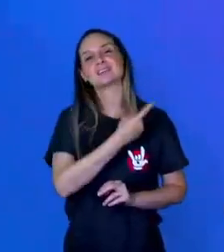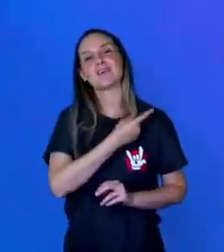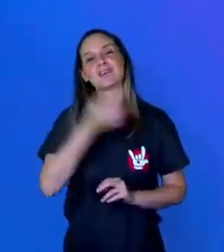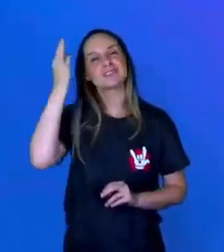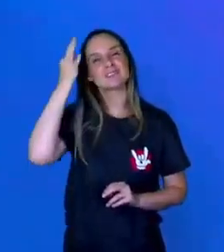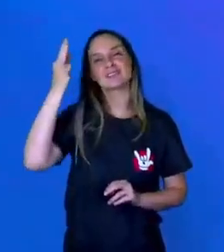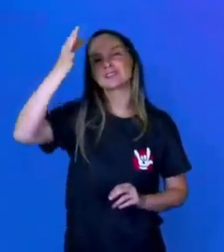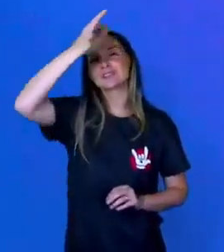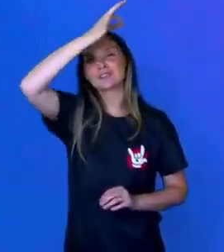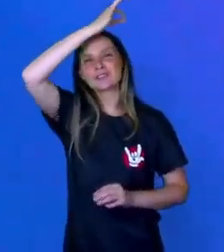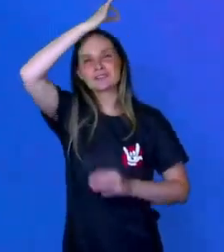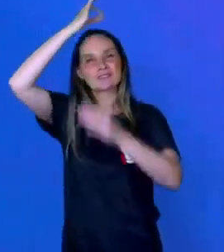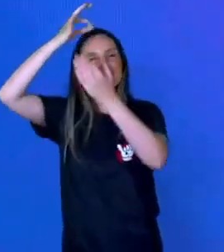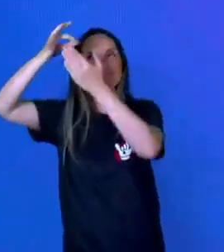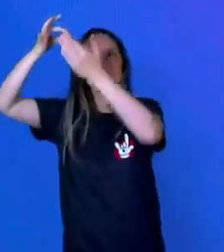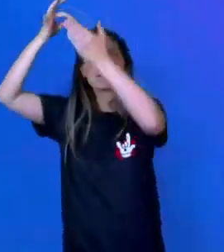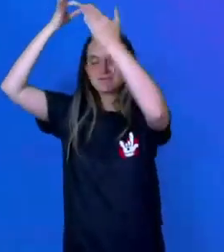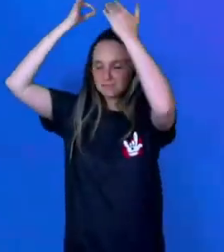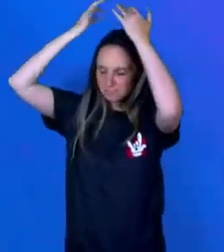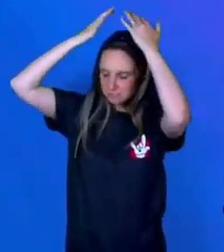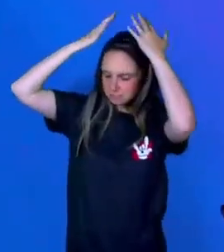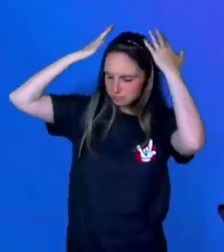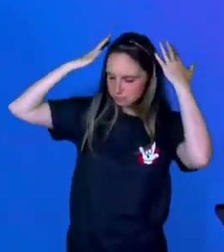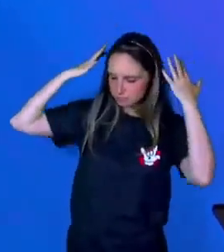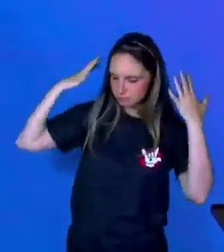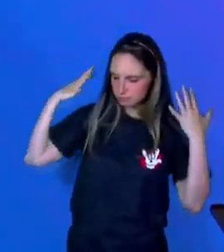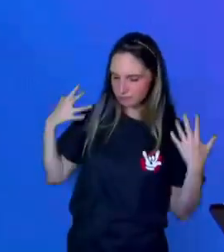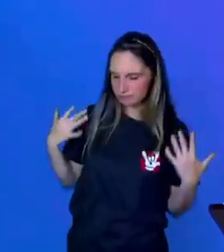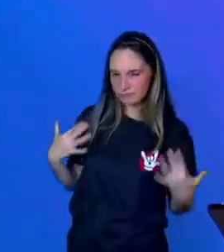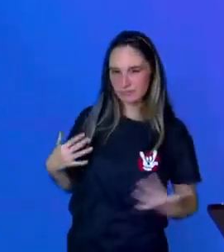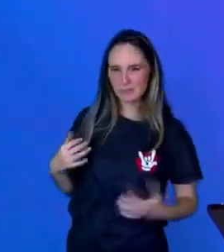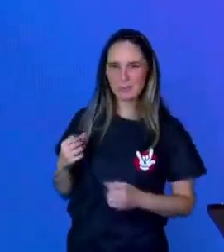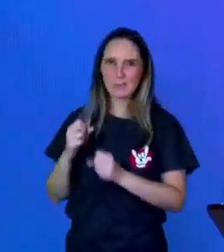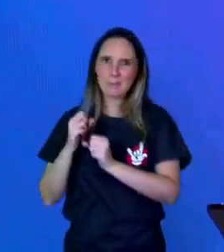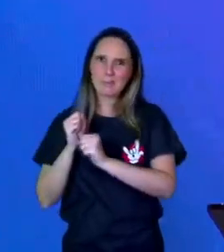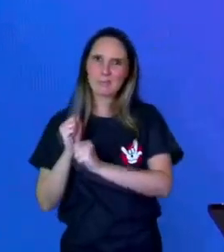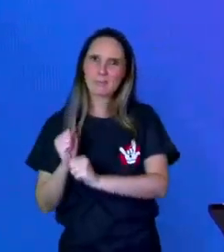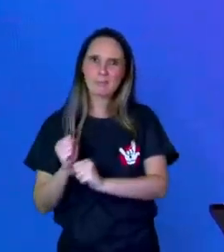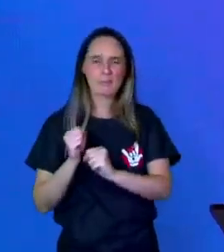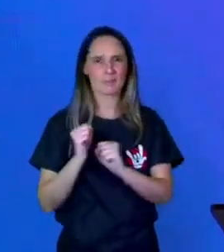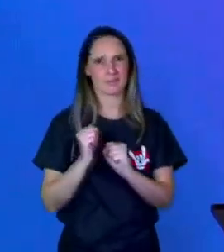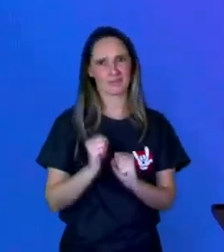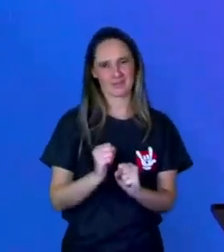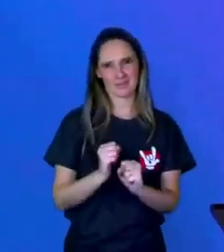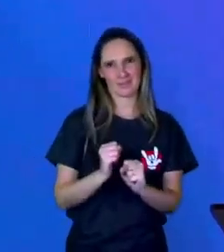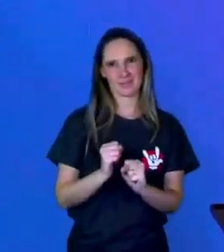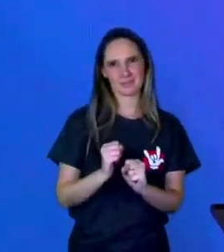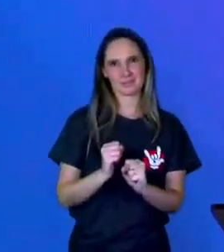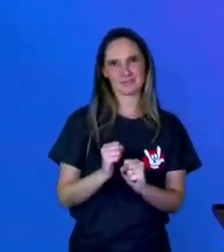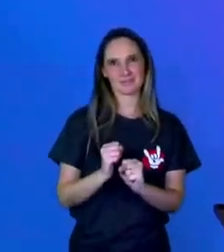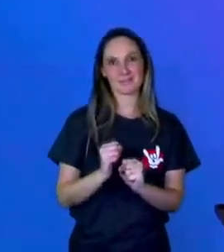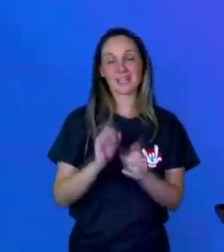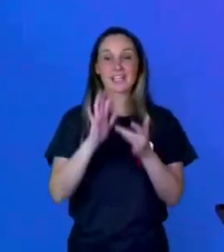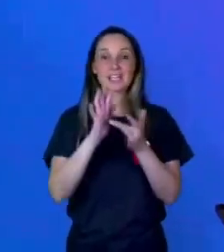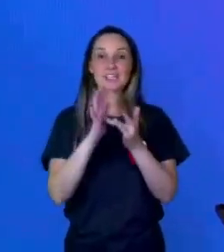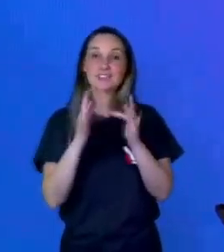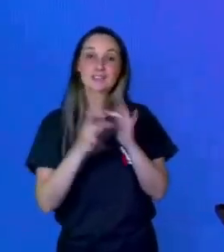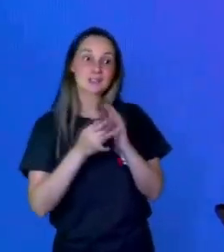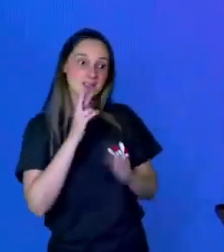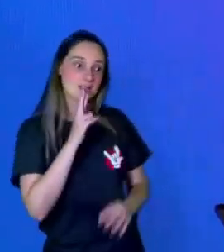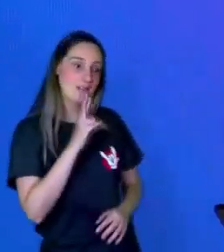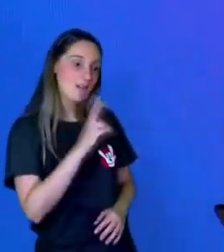alto. E de repente, enquanto ele fala, tenta imaginar a cena, ele começa a voar.